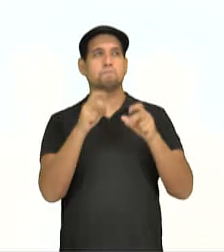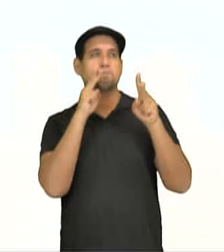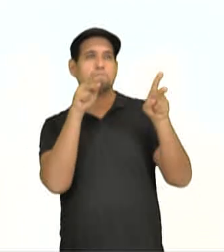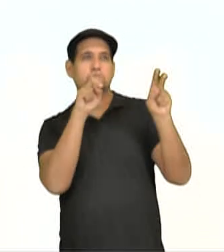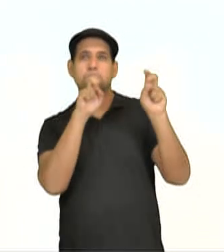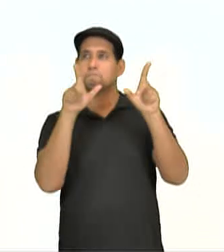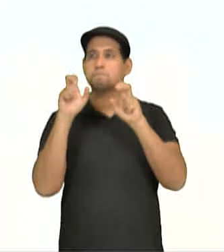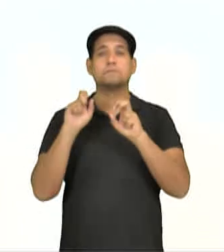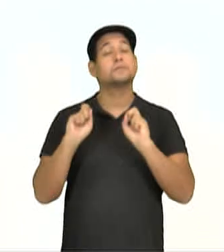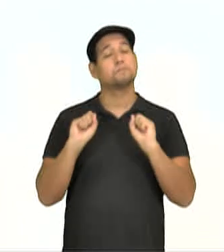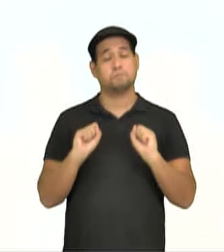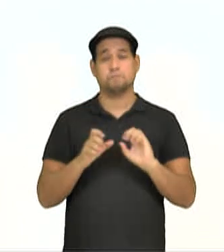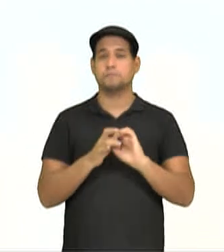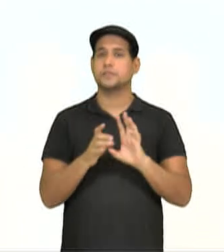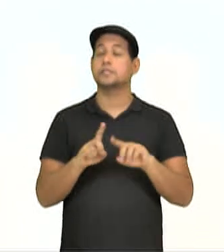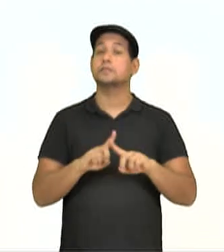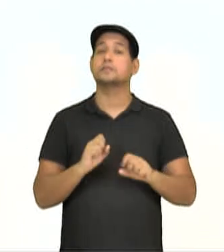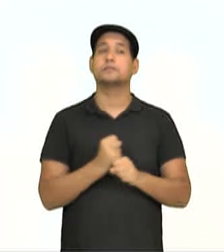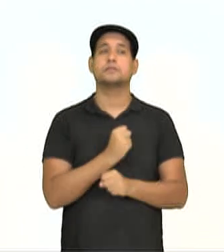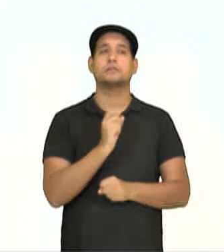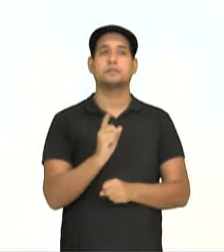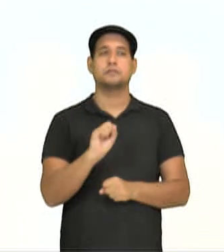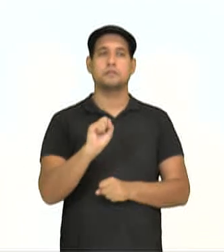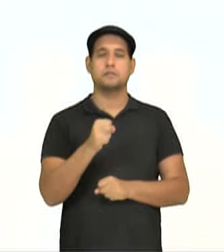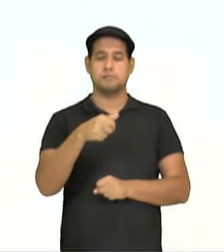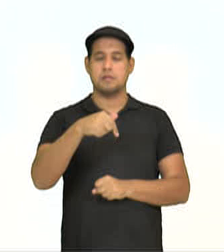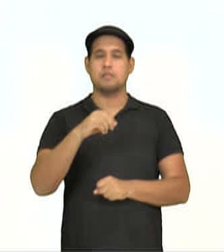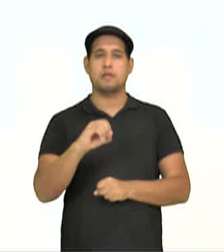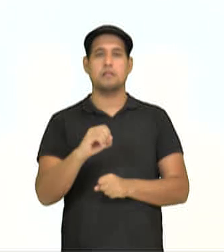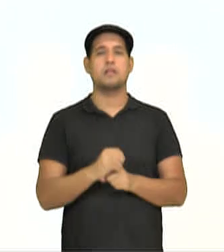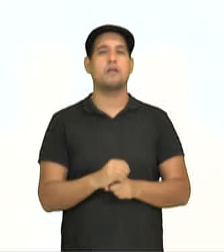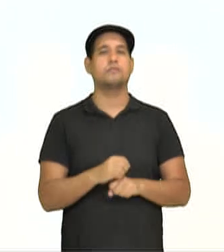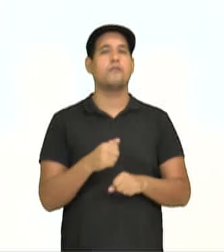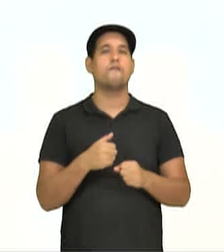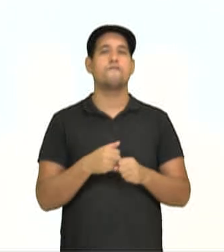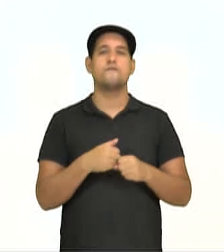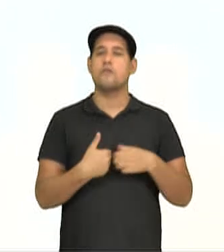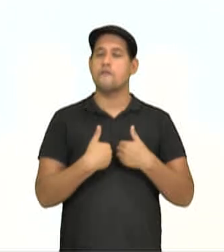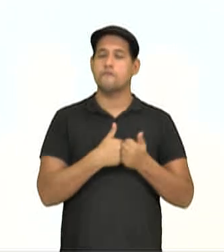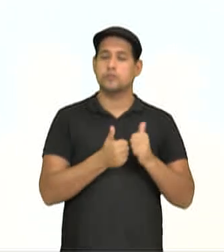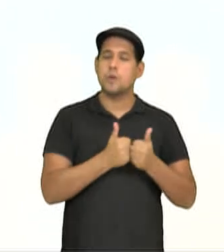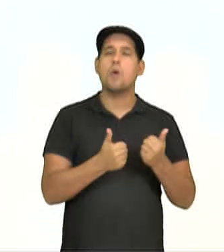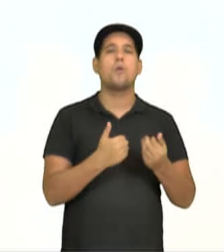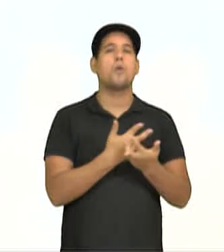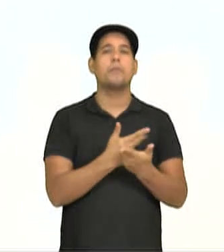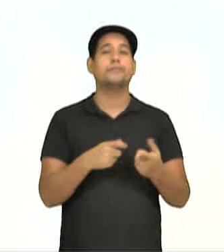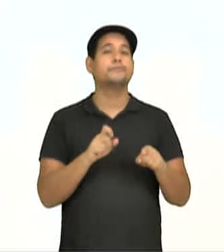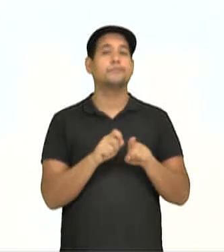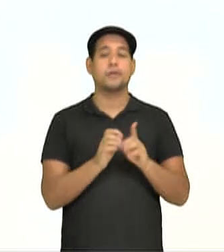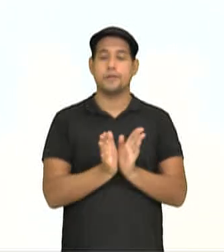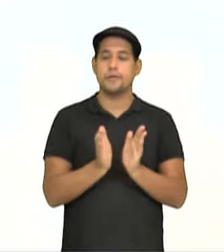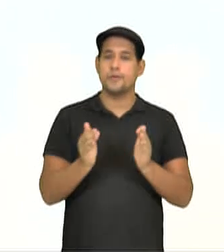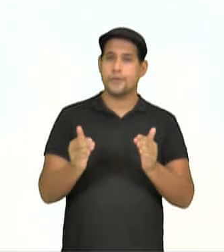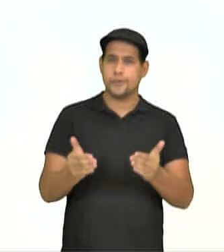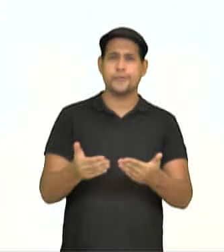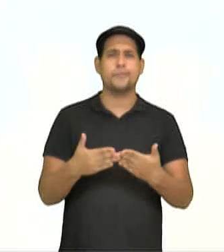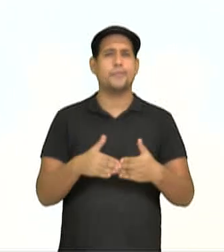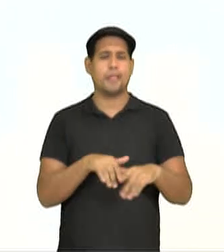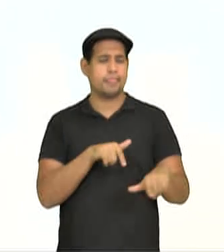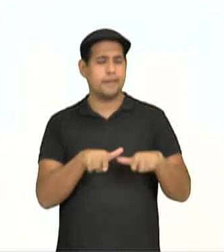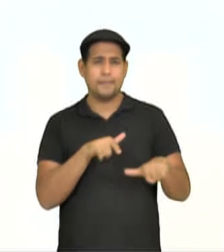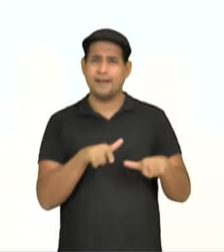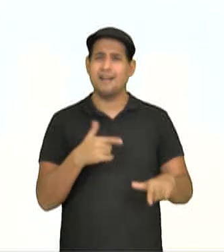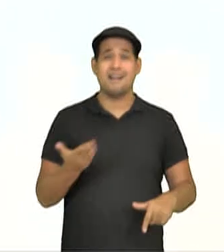quem tivesse condições. Em 1870, o futebol começou a ser praticado por membros das classes trabalhadoras. Professora, então quer dizer